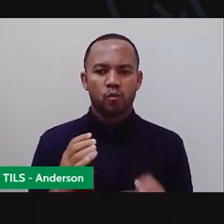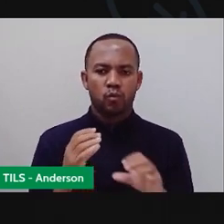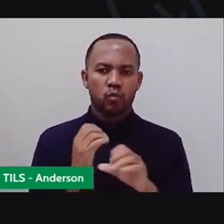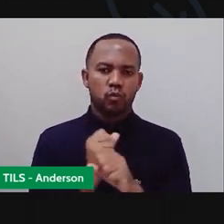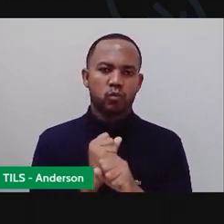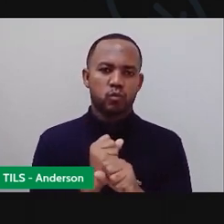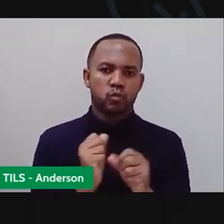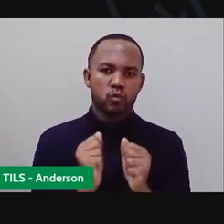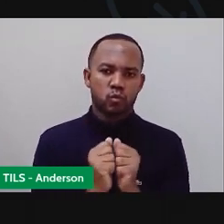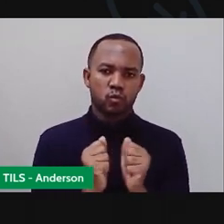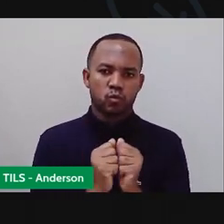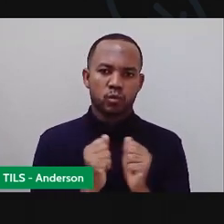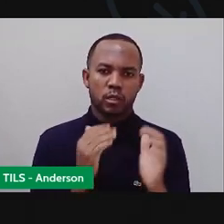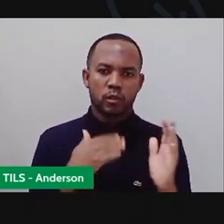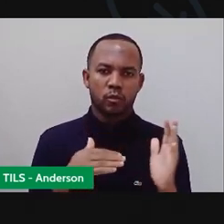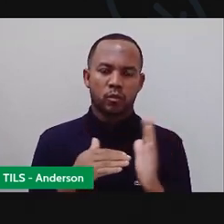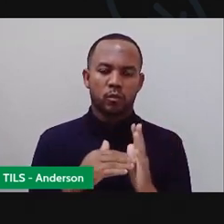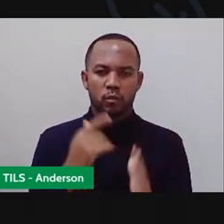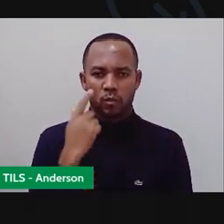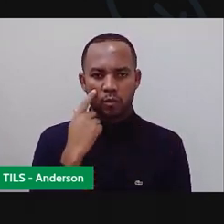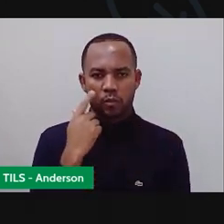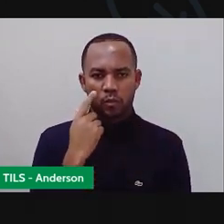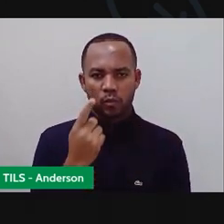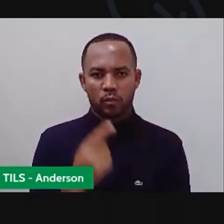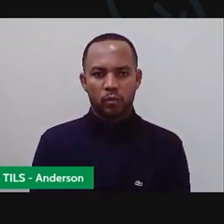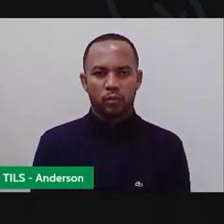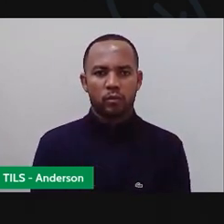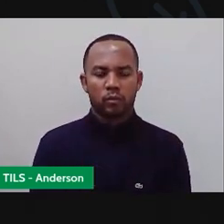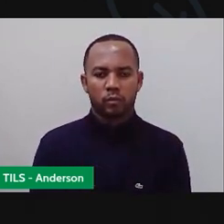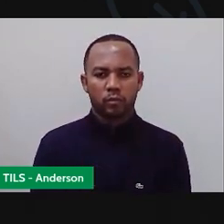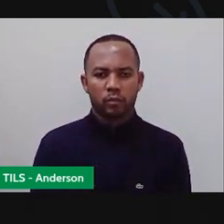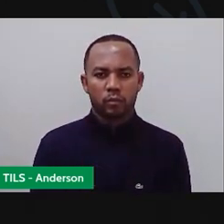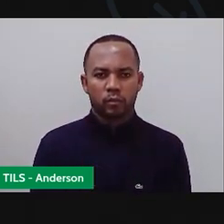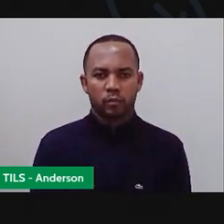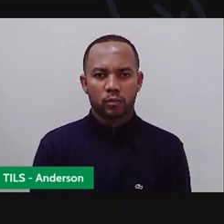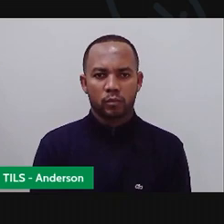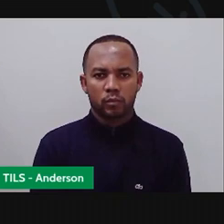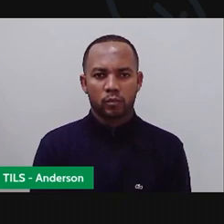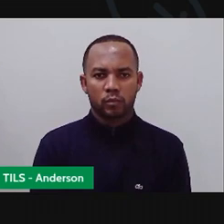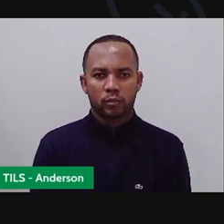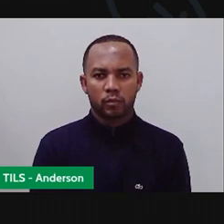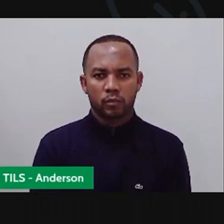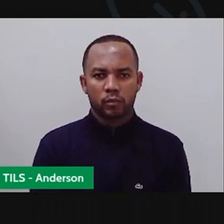junto tudo isso aqui ó eu como que uma